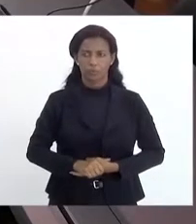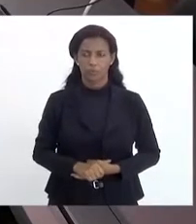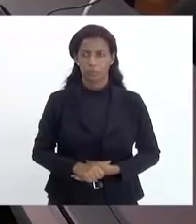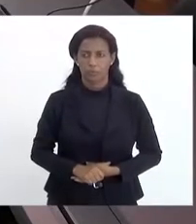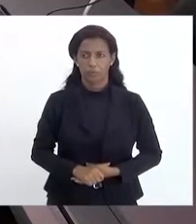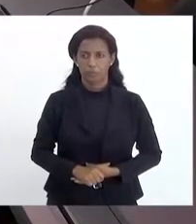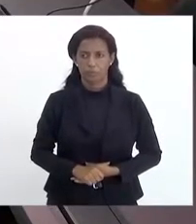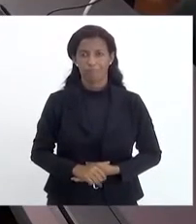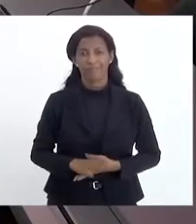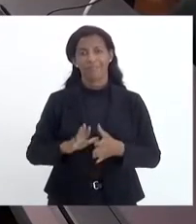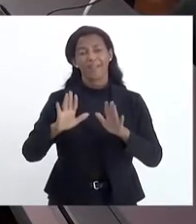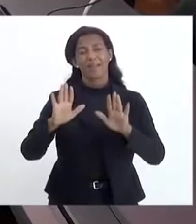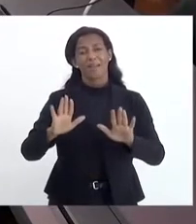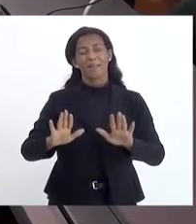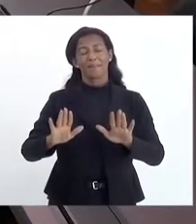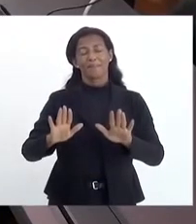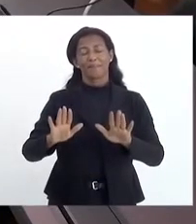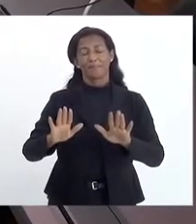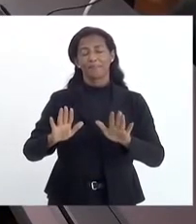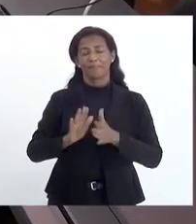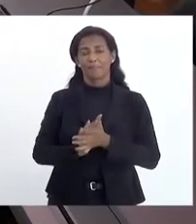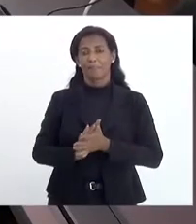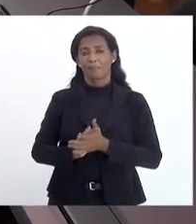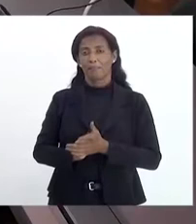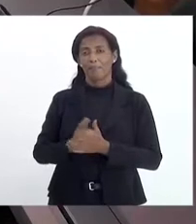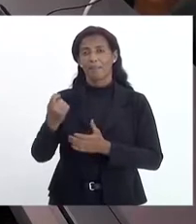Mas teria que alterar